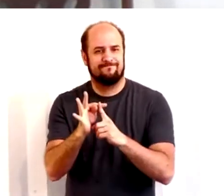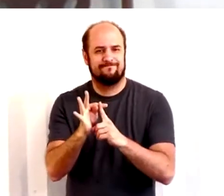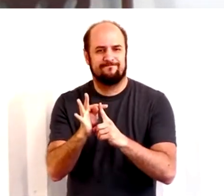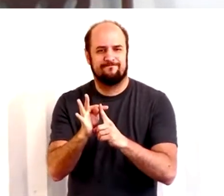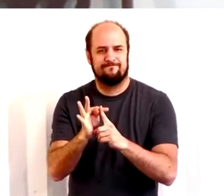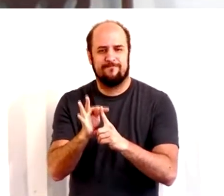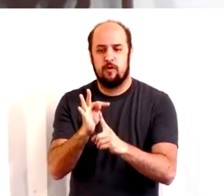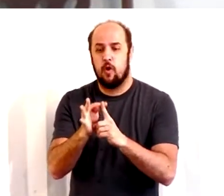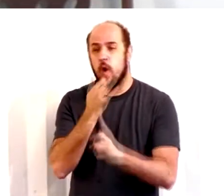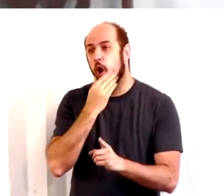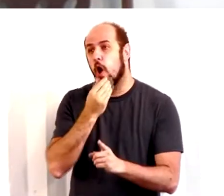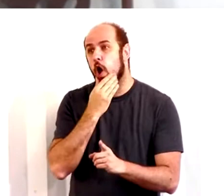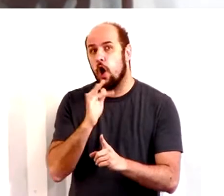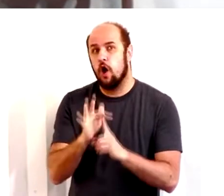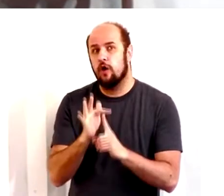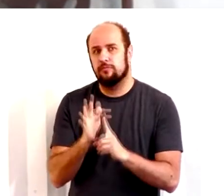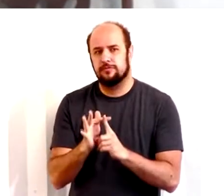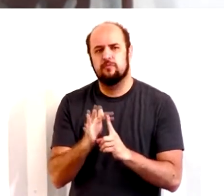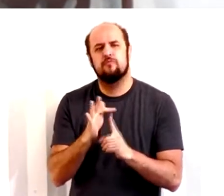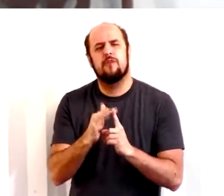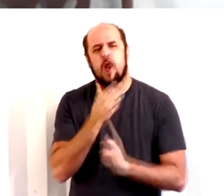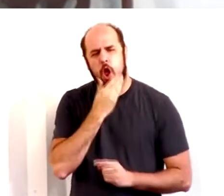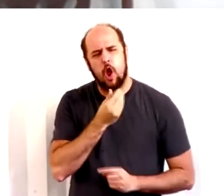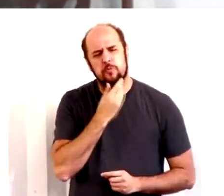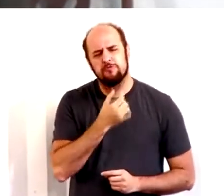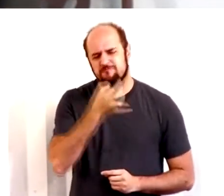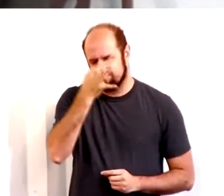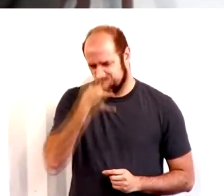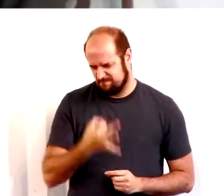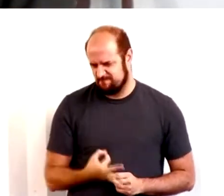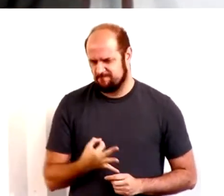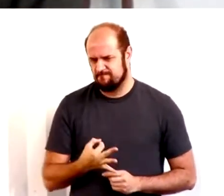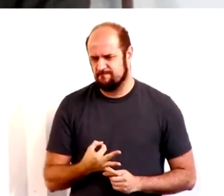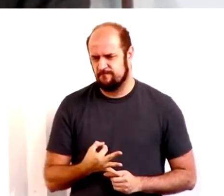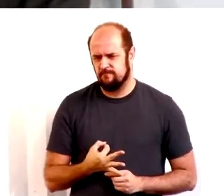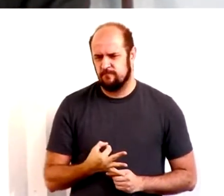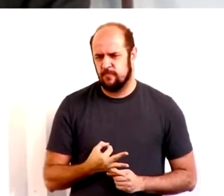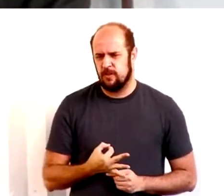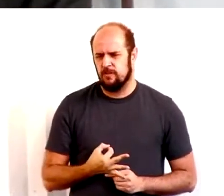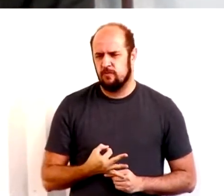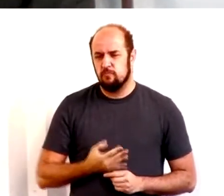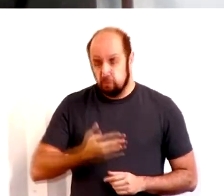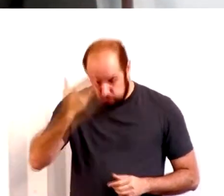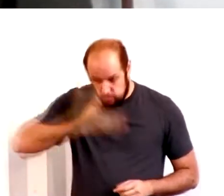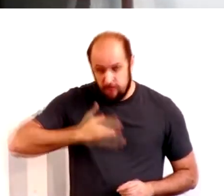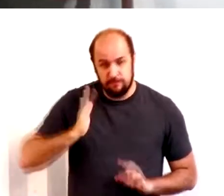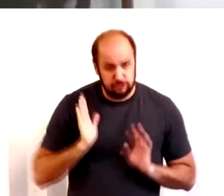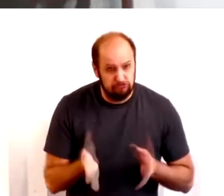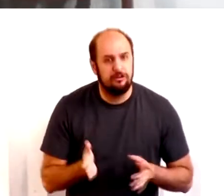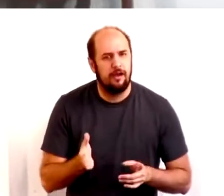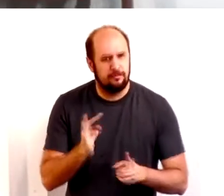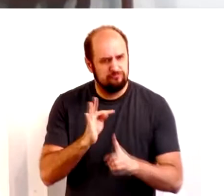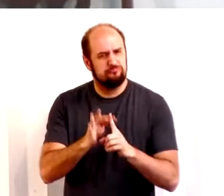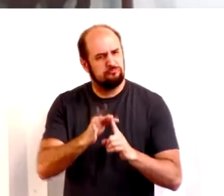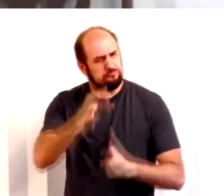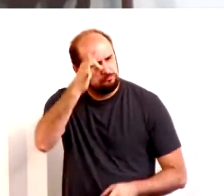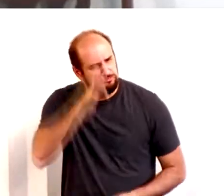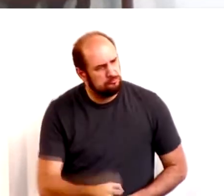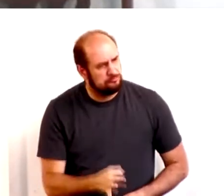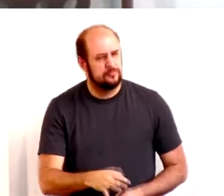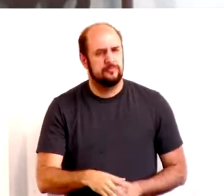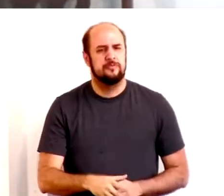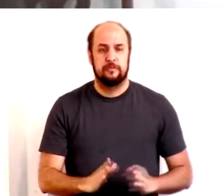Timóteo? Ele vai destacar aqui que era um homem de caráter aprovado ou comprovado pela própria